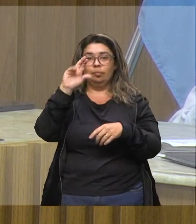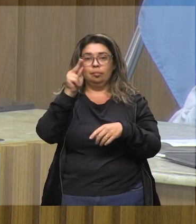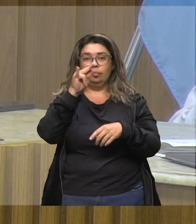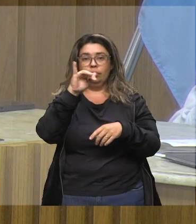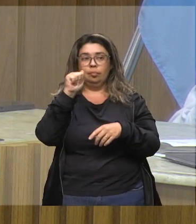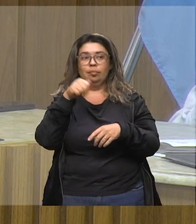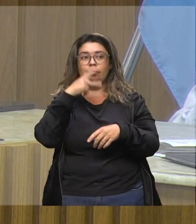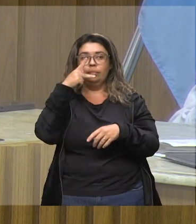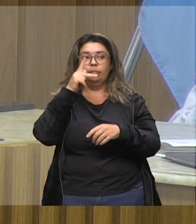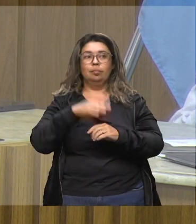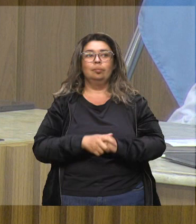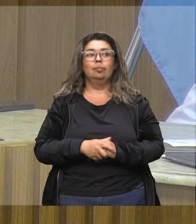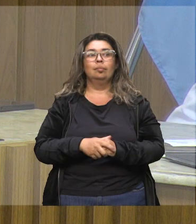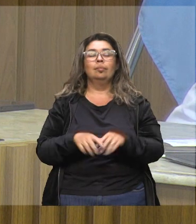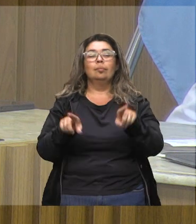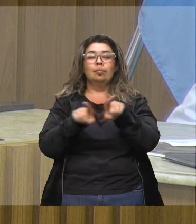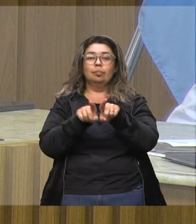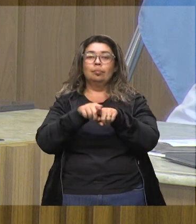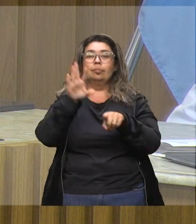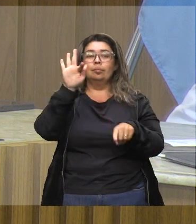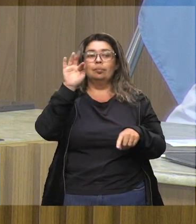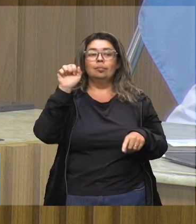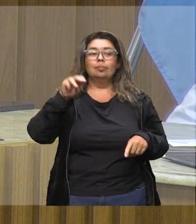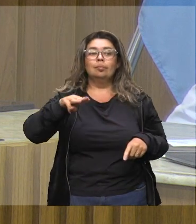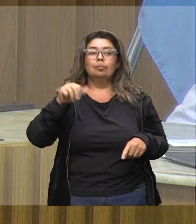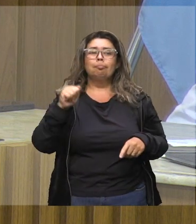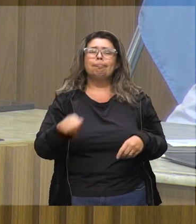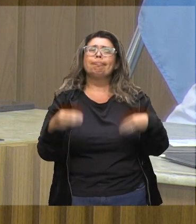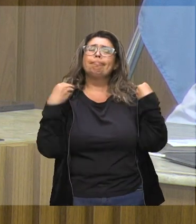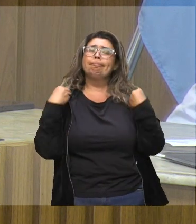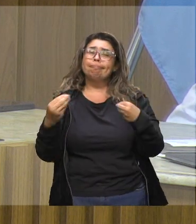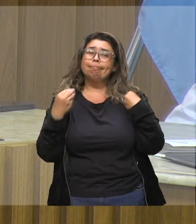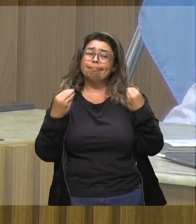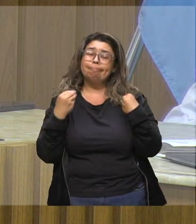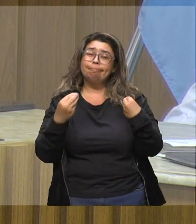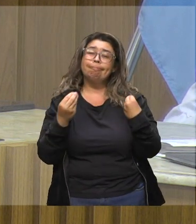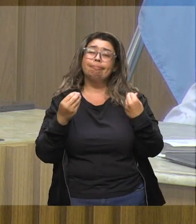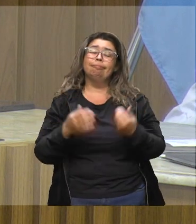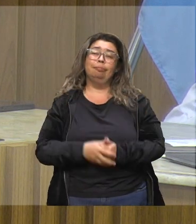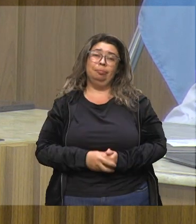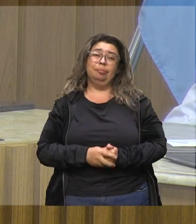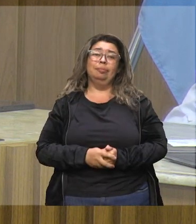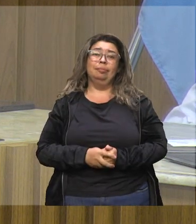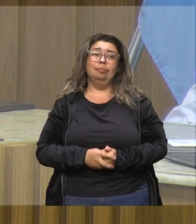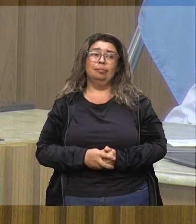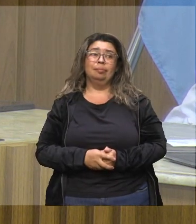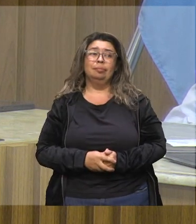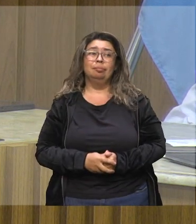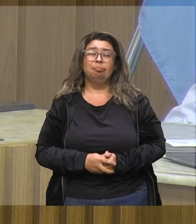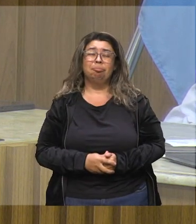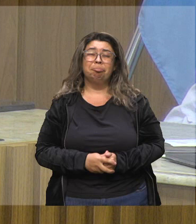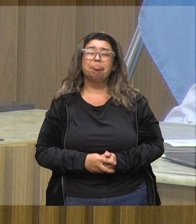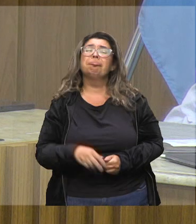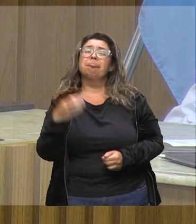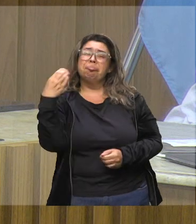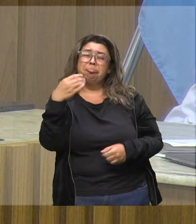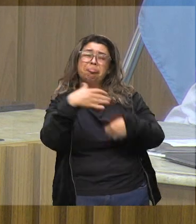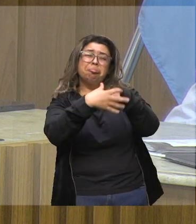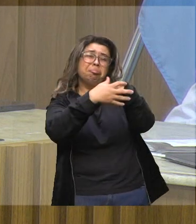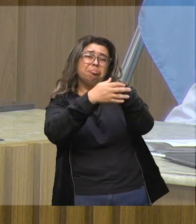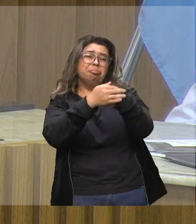a respeito da FEMA. Como insistem, né, nessa obscuridade, né,